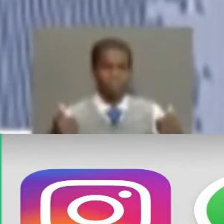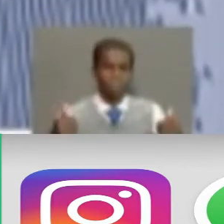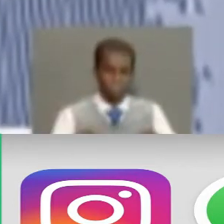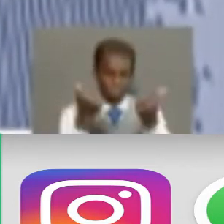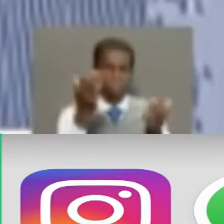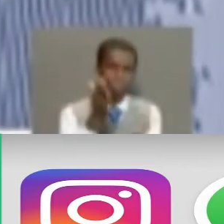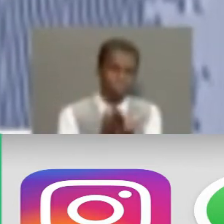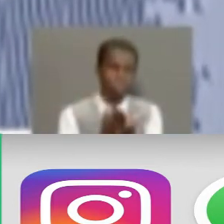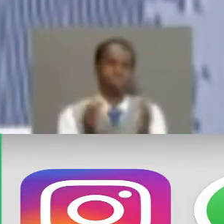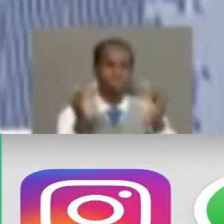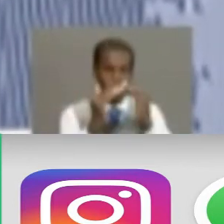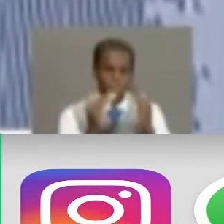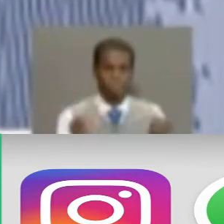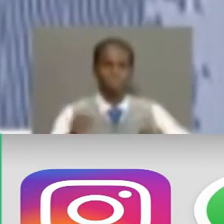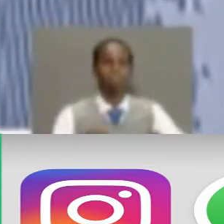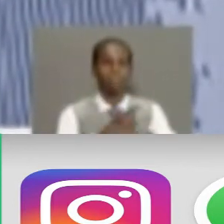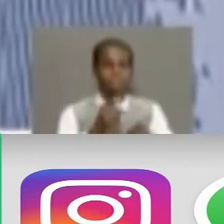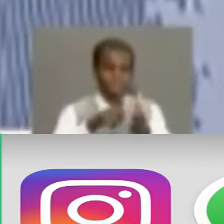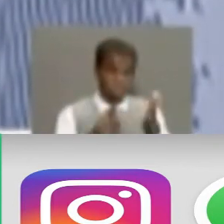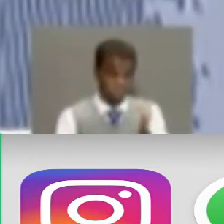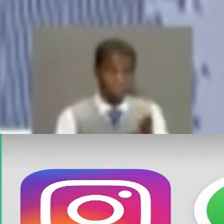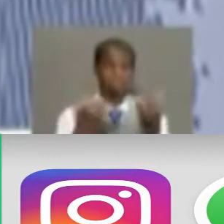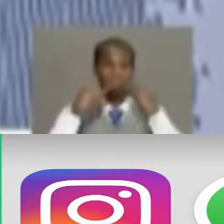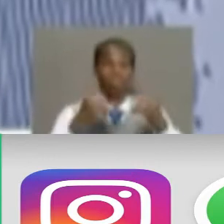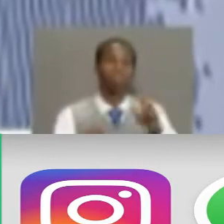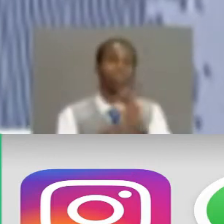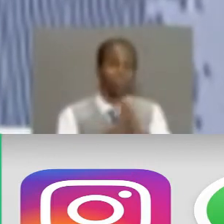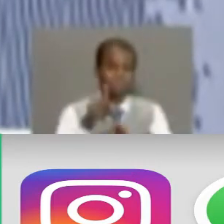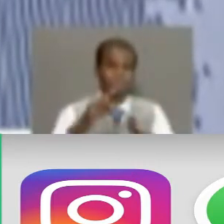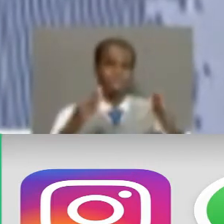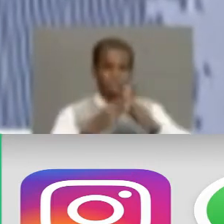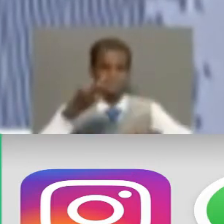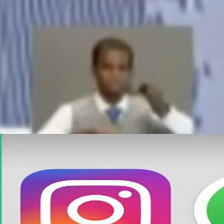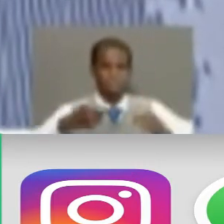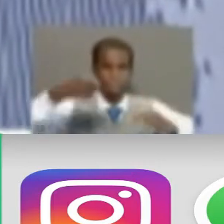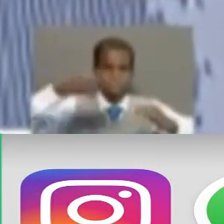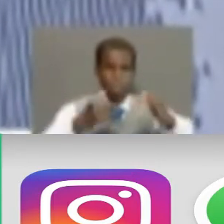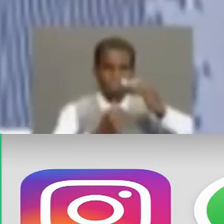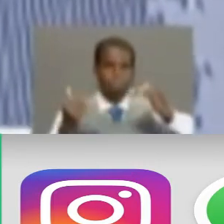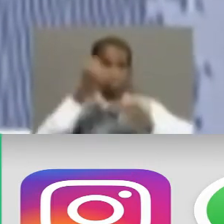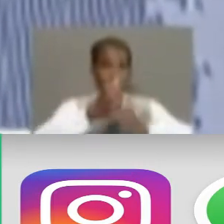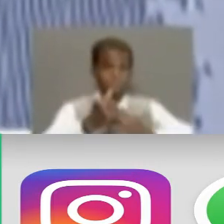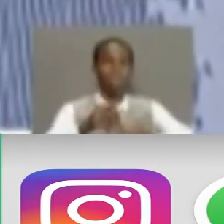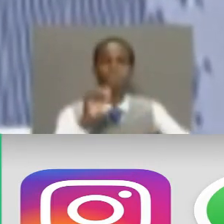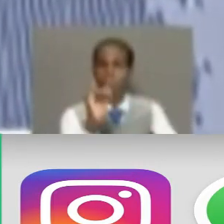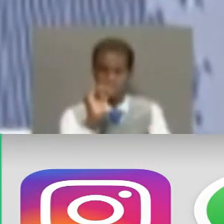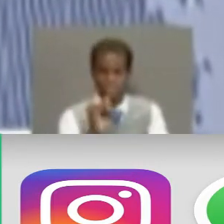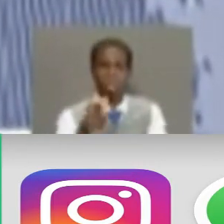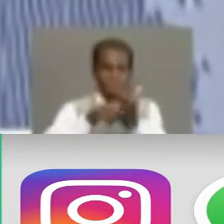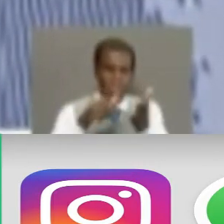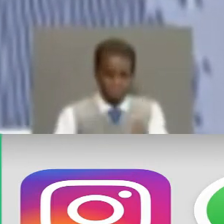177 da nossa Constituição, as decisões dos tribunais são de cumprimento obrigatório. E começamos a ver que, de facto, há aqui um